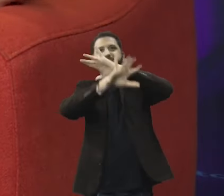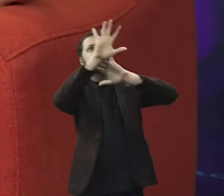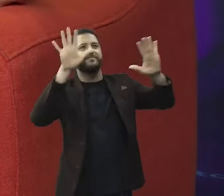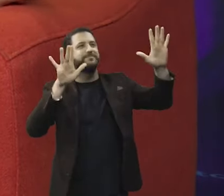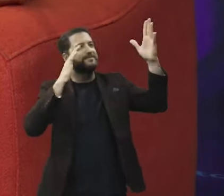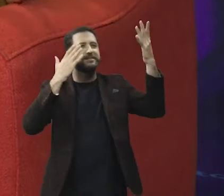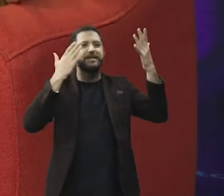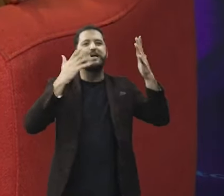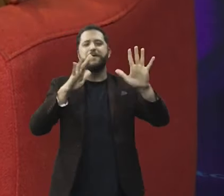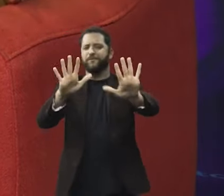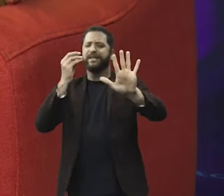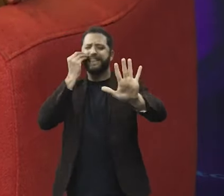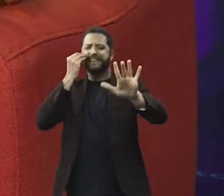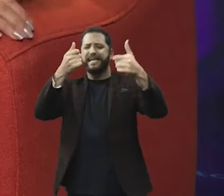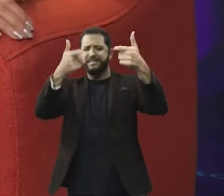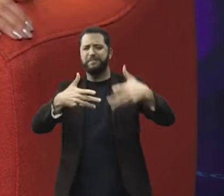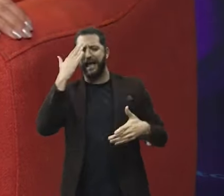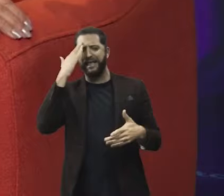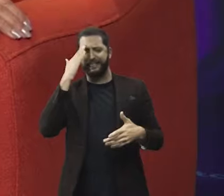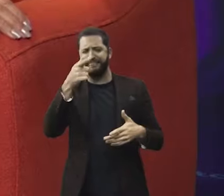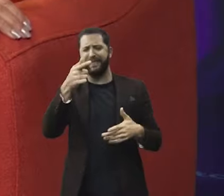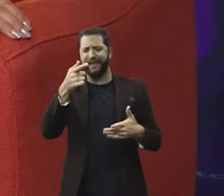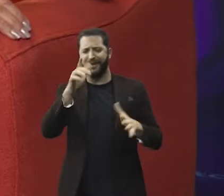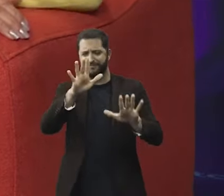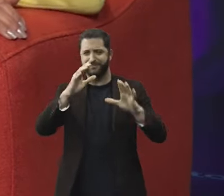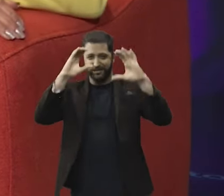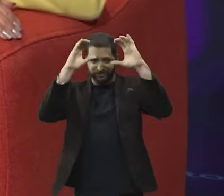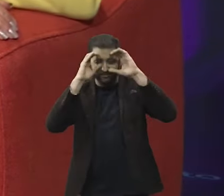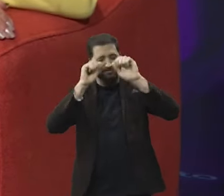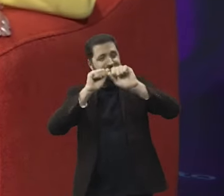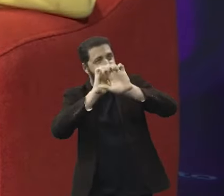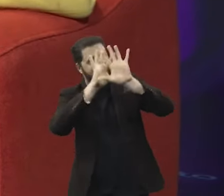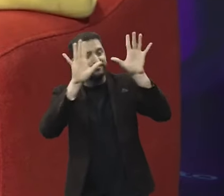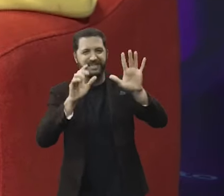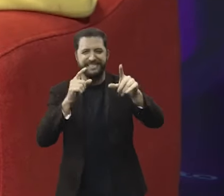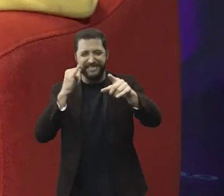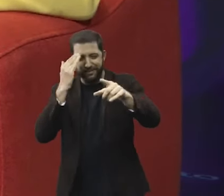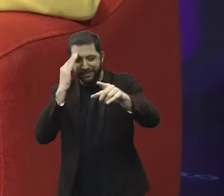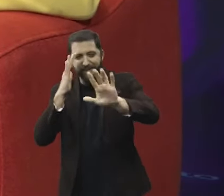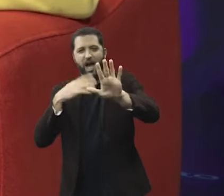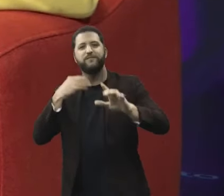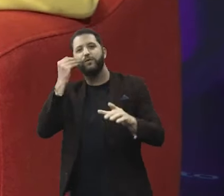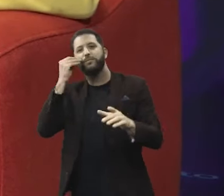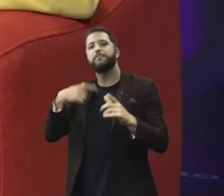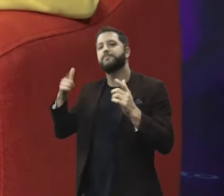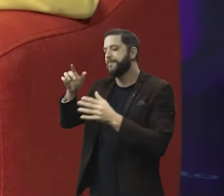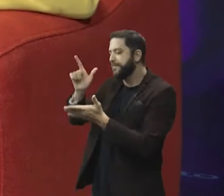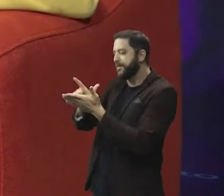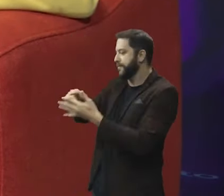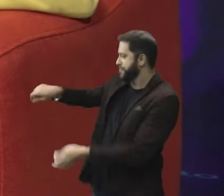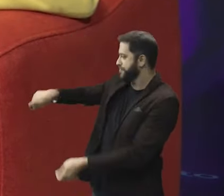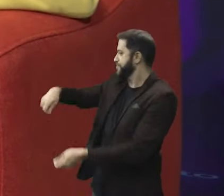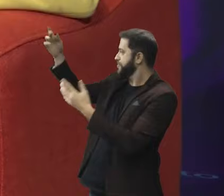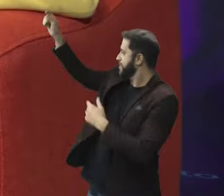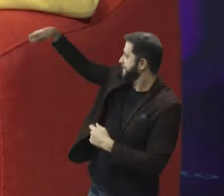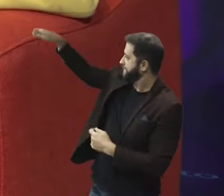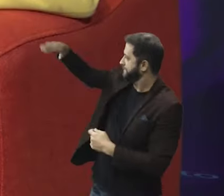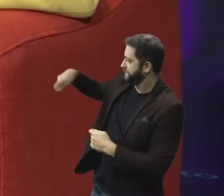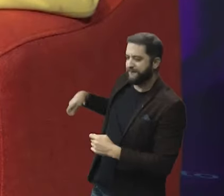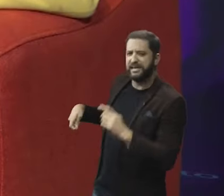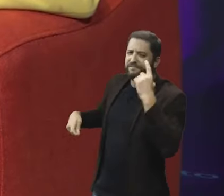simples didática se eu ver que é necessário eu vou usar o flipchart para você mas por hora eu queria te dizer que você